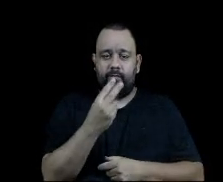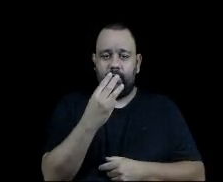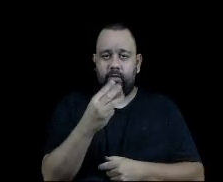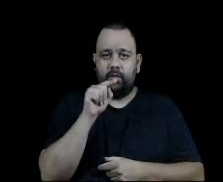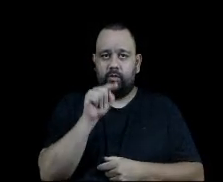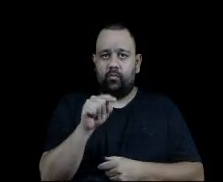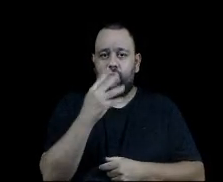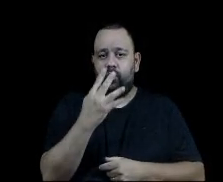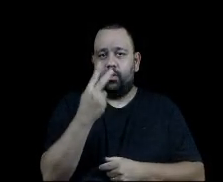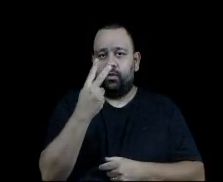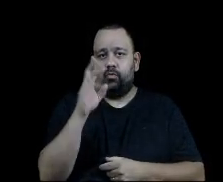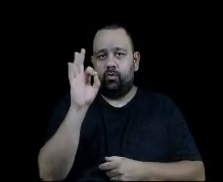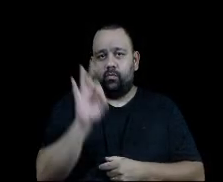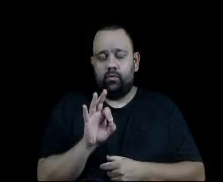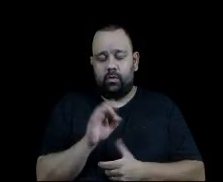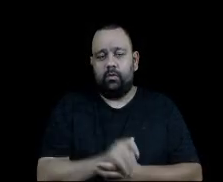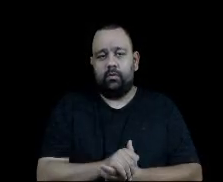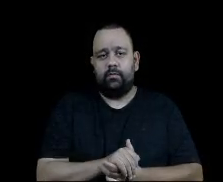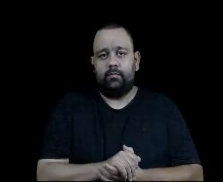no quadrimestre de